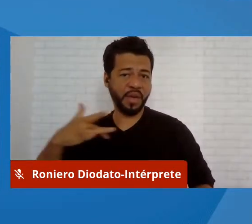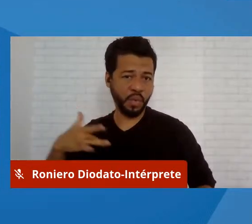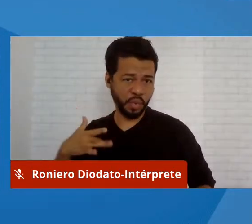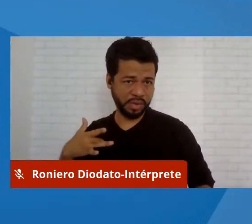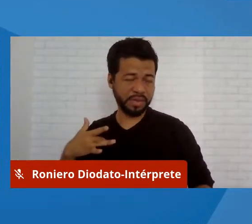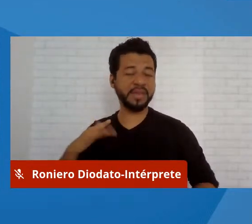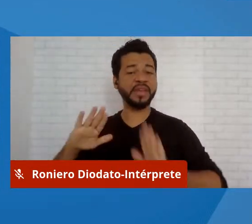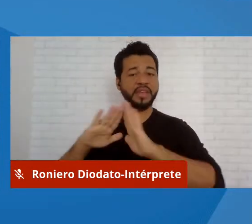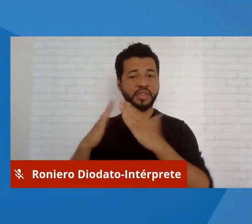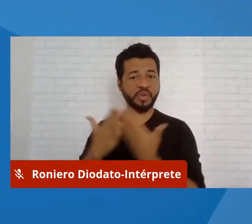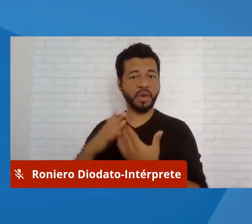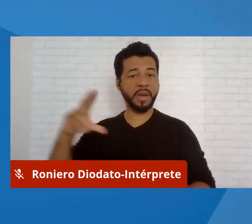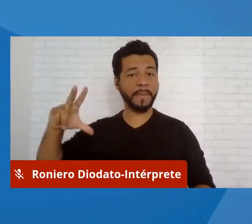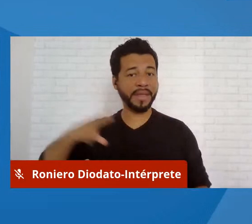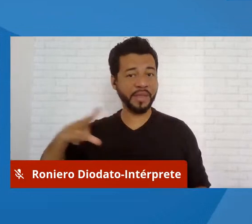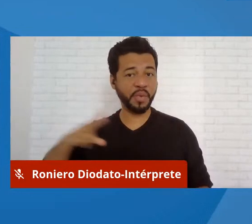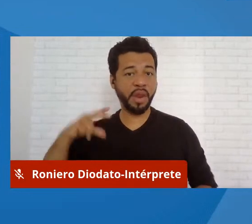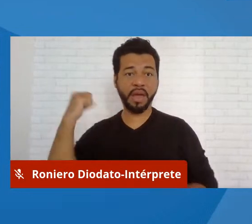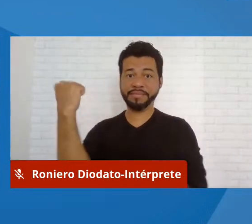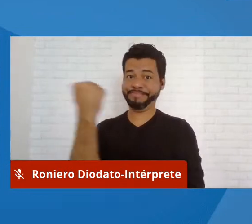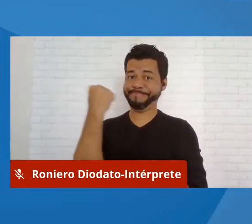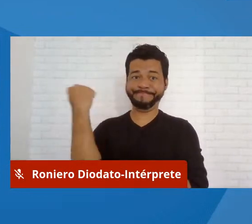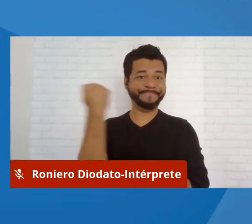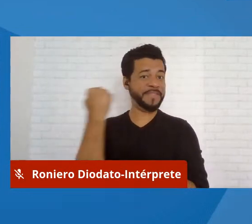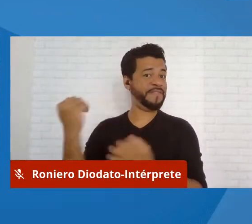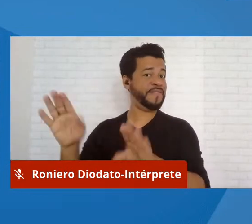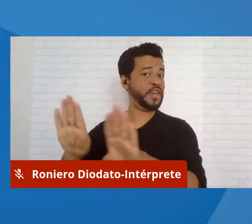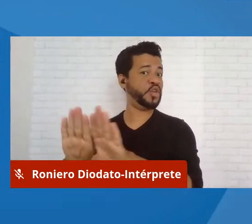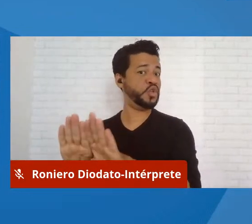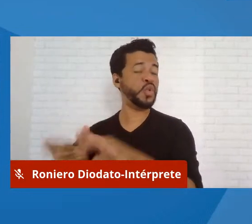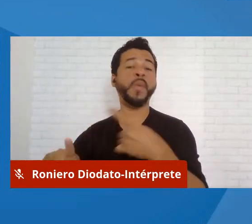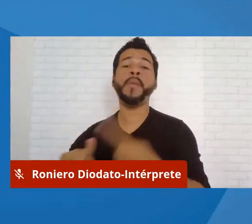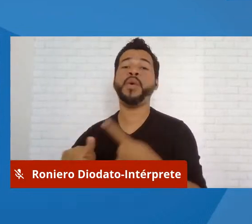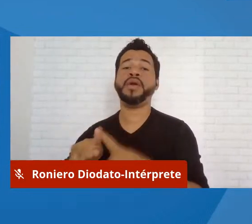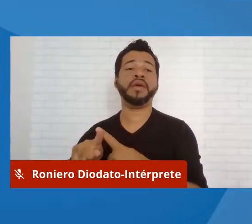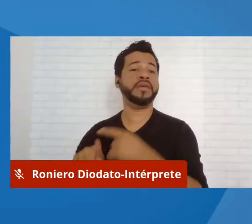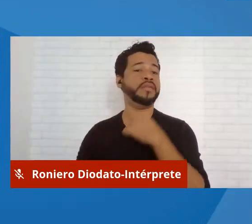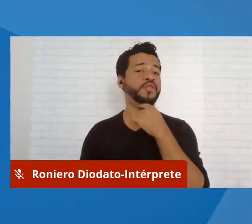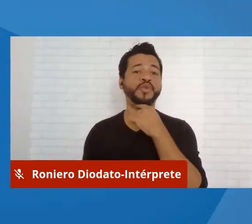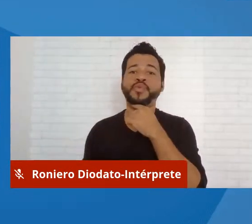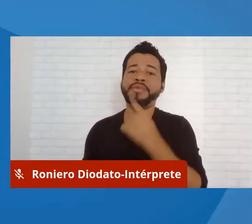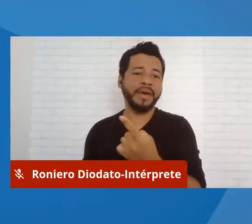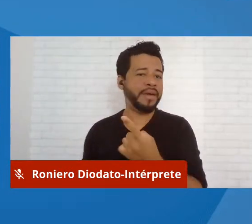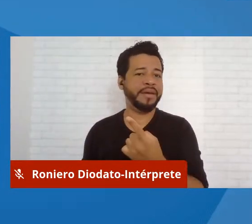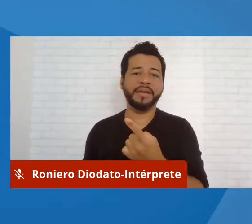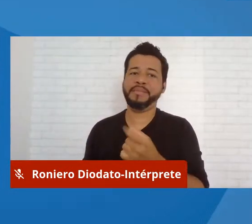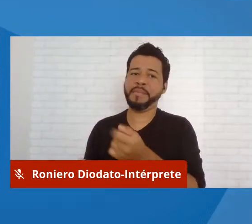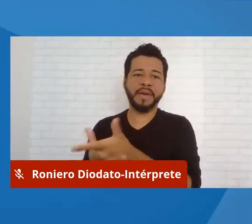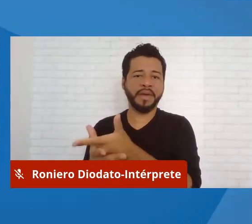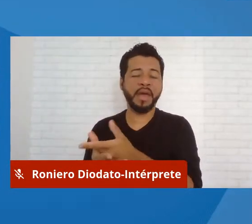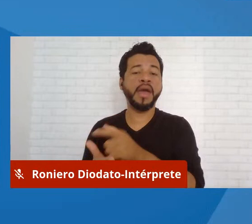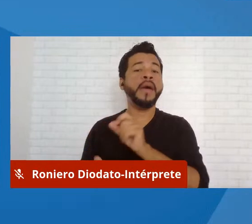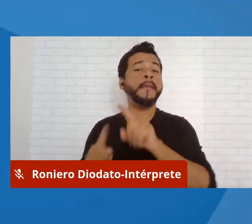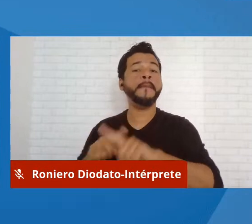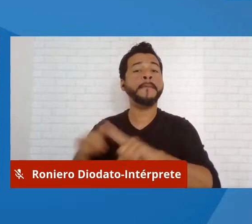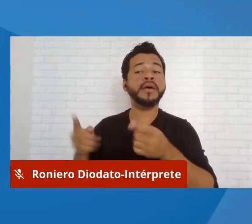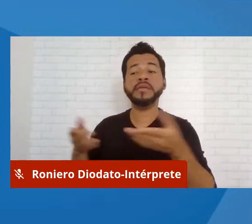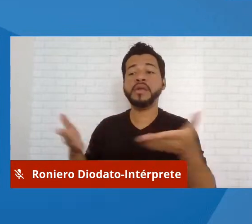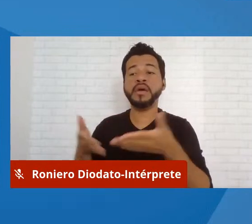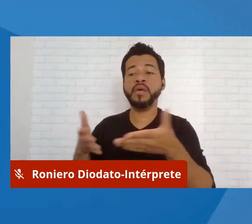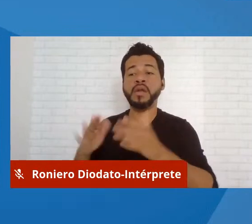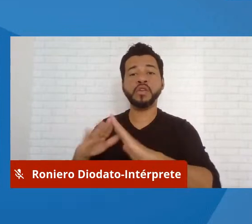quantidade de gente não tem mais condição de pagar. Quem vai abrigar esses estudantes todos são as escolas públicas,